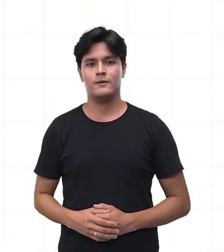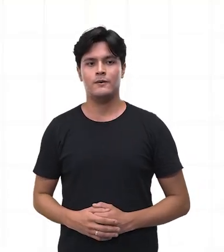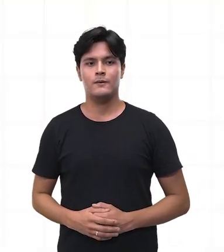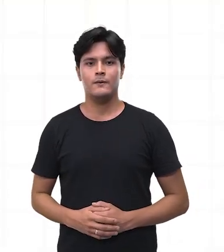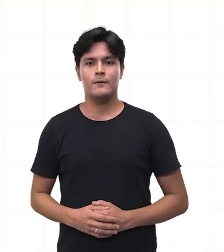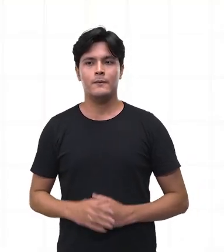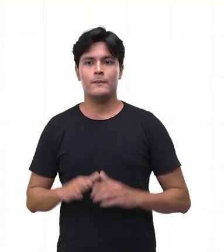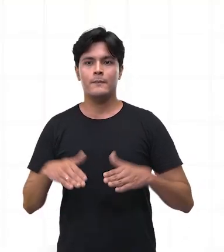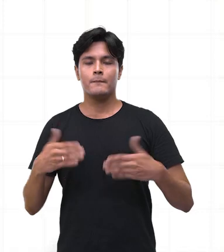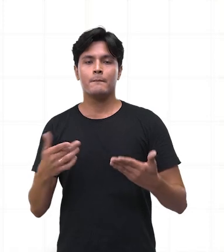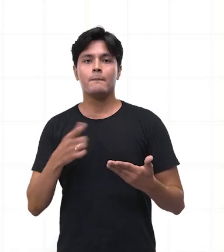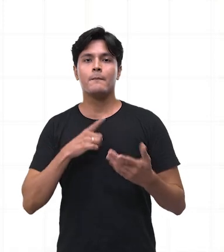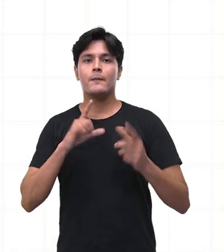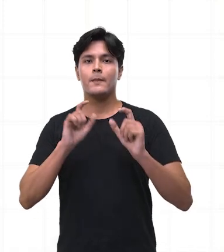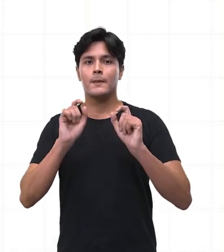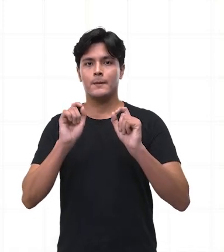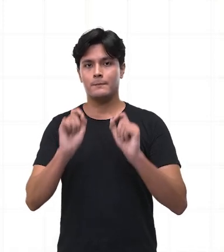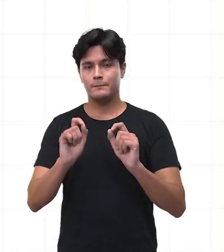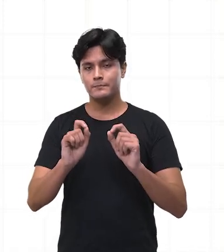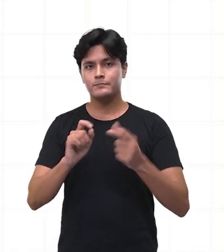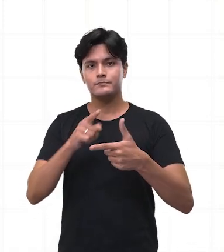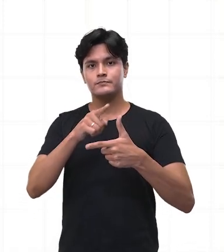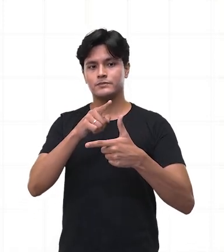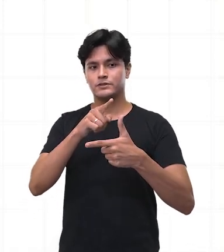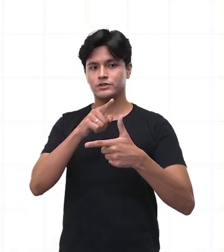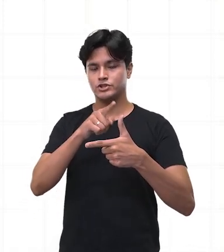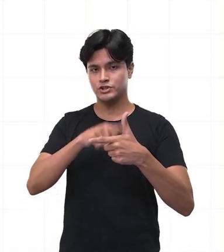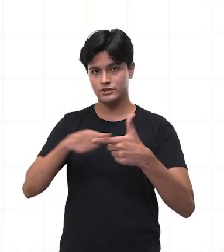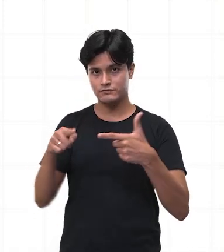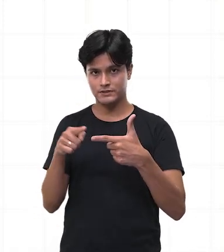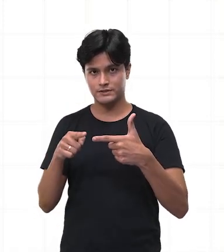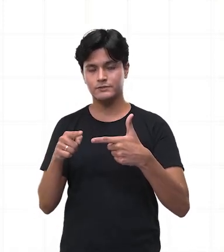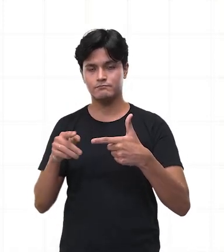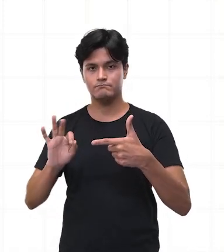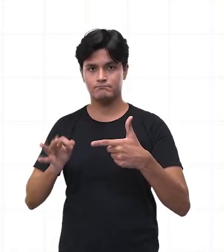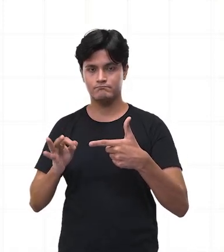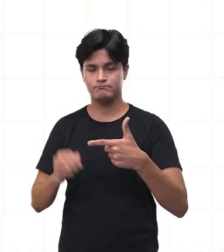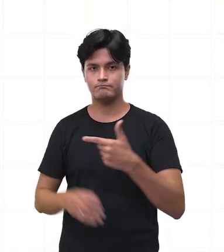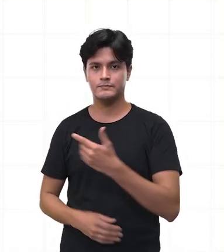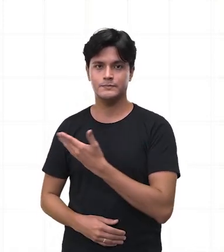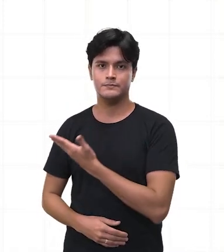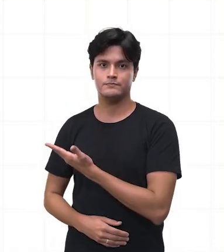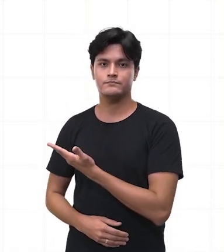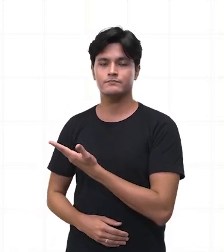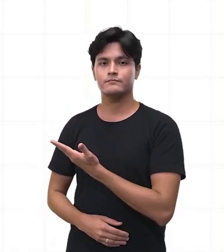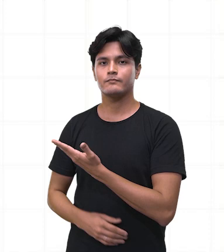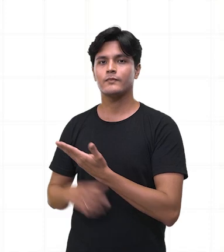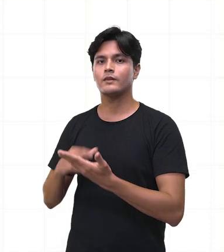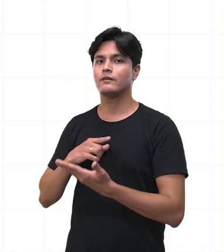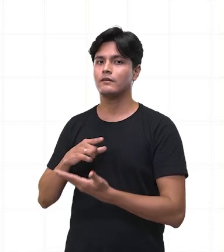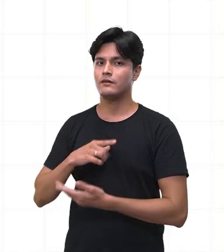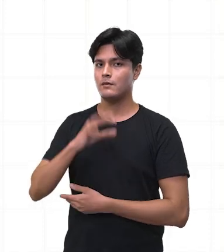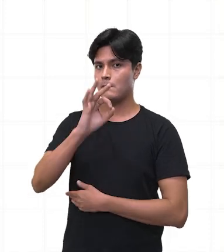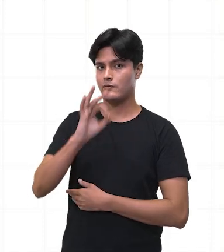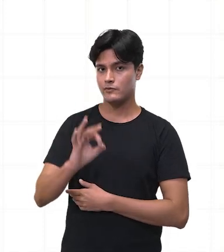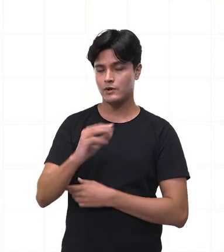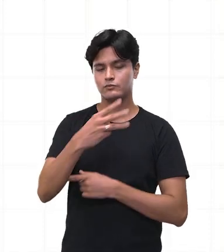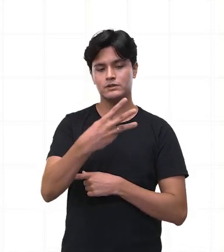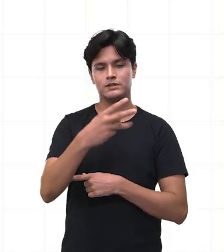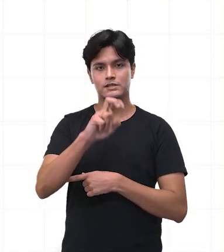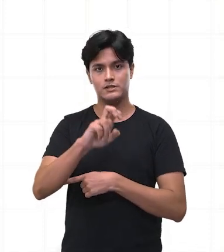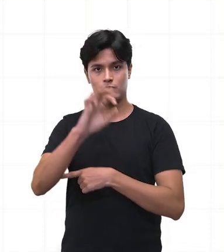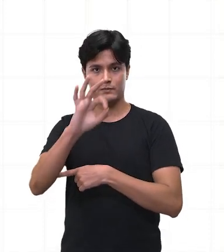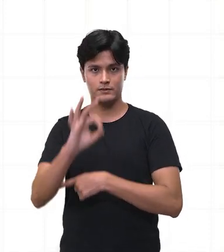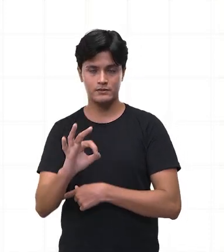Então aqui nós temos a divisão, tá? Conforme eu já mostrei para vocês. O percentual de 35%, transforma